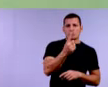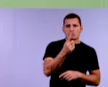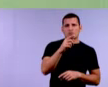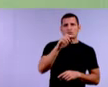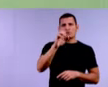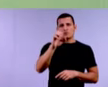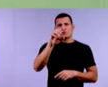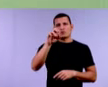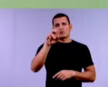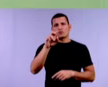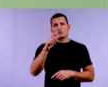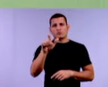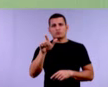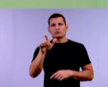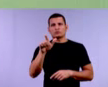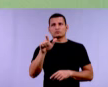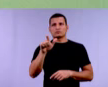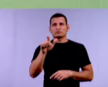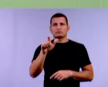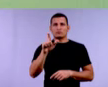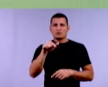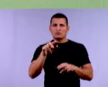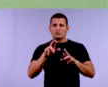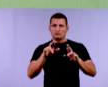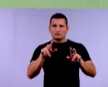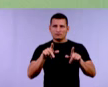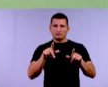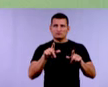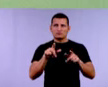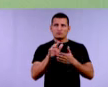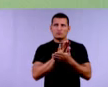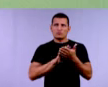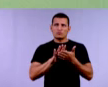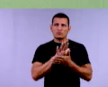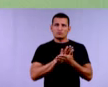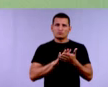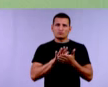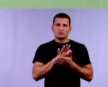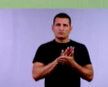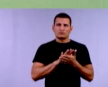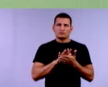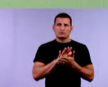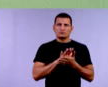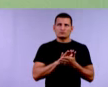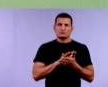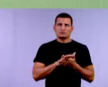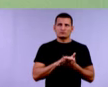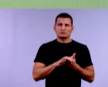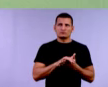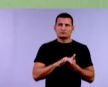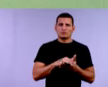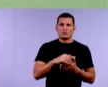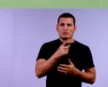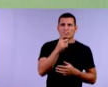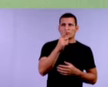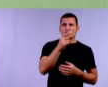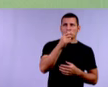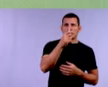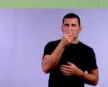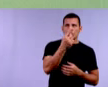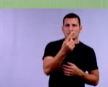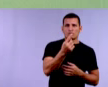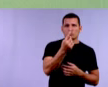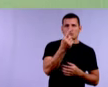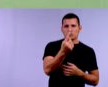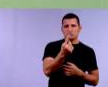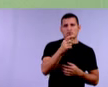Ok? Um e outro é diferente do nenhum e nem outro. E do um ou outro. Por quê? Porque